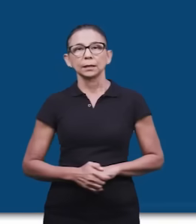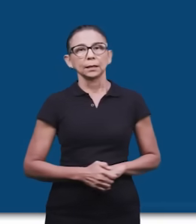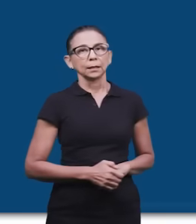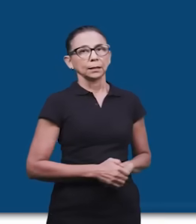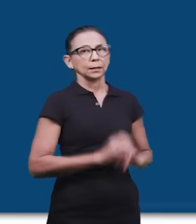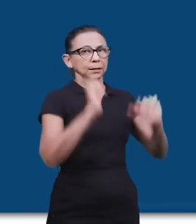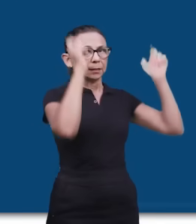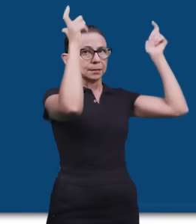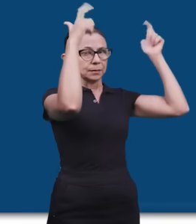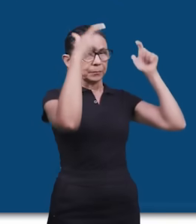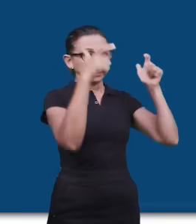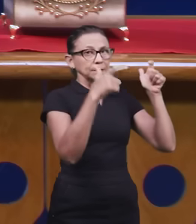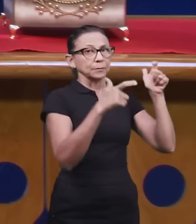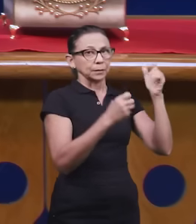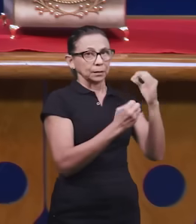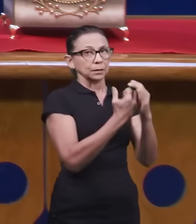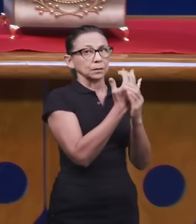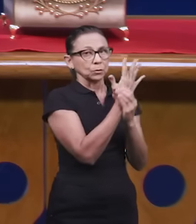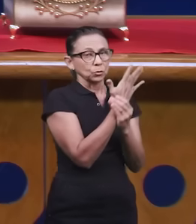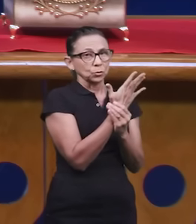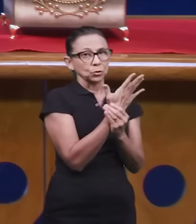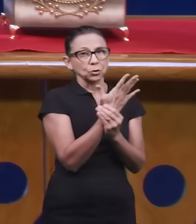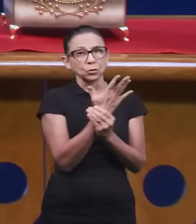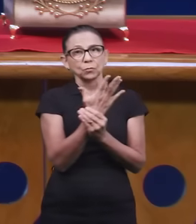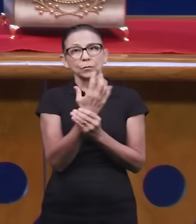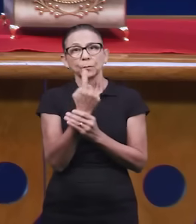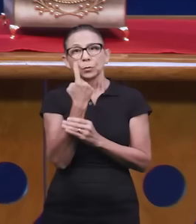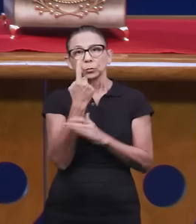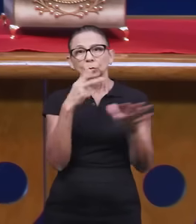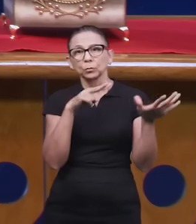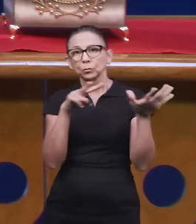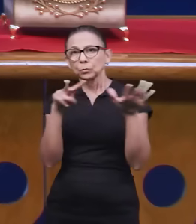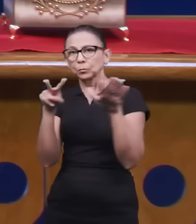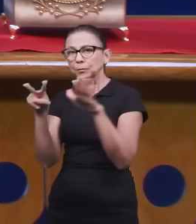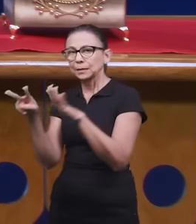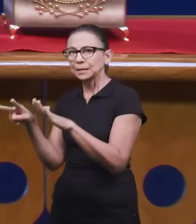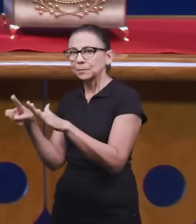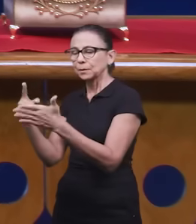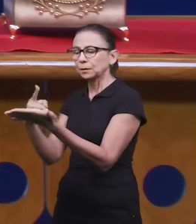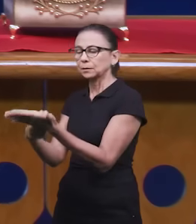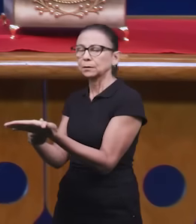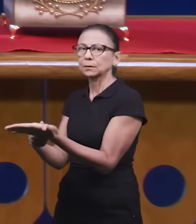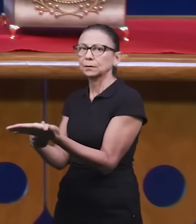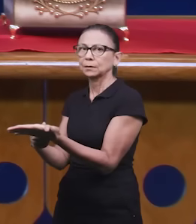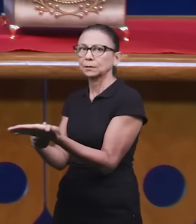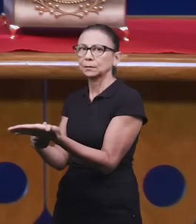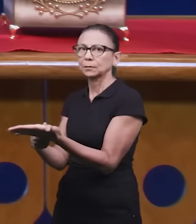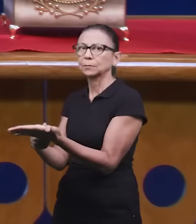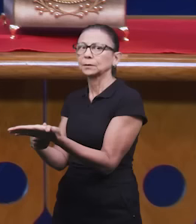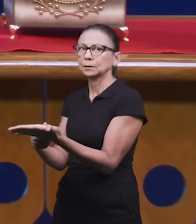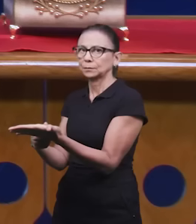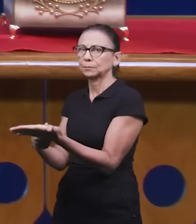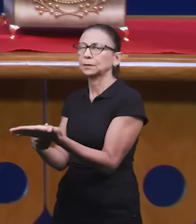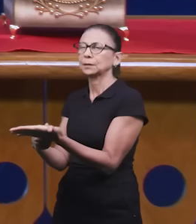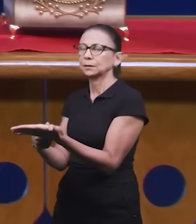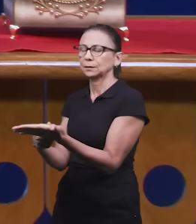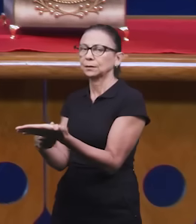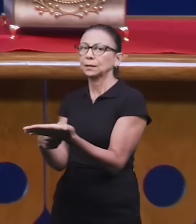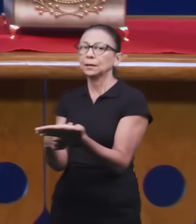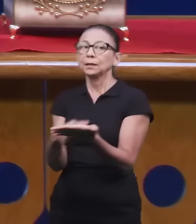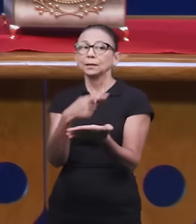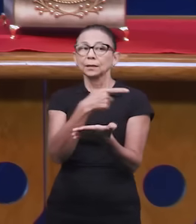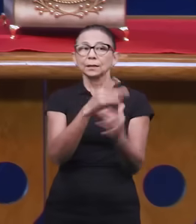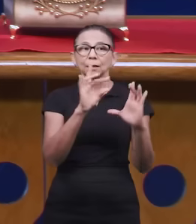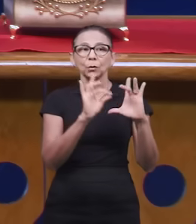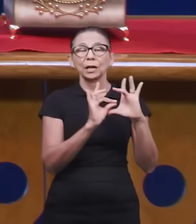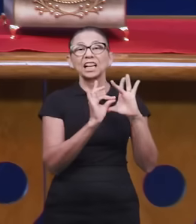muitos por uma semana, essa última semana de anos. Ele quem? O príncipe que vem, que é